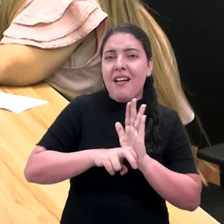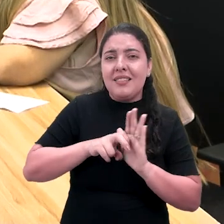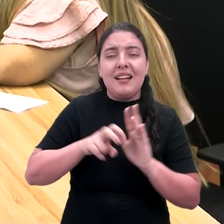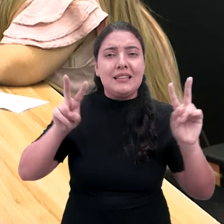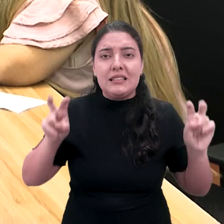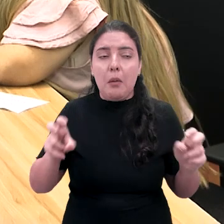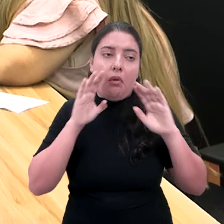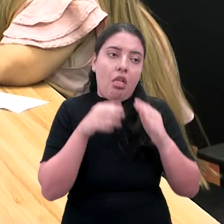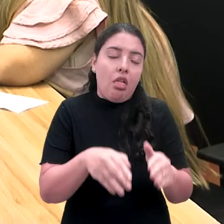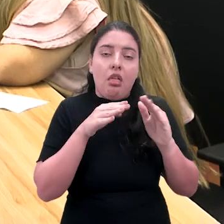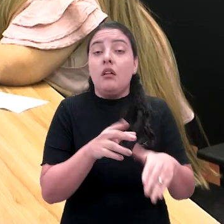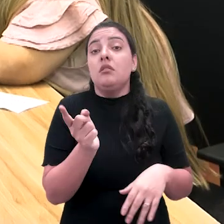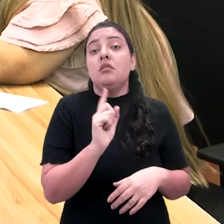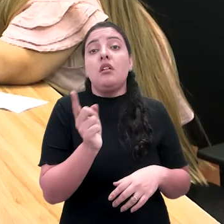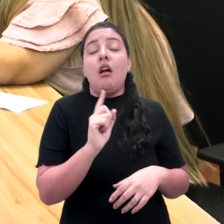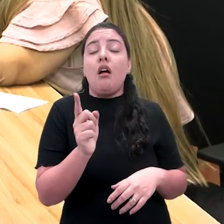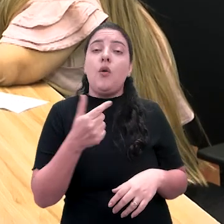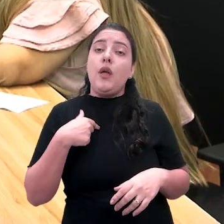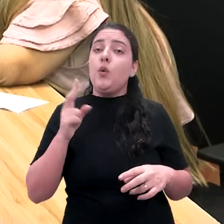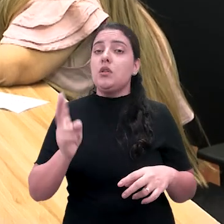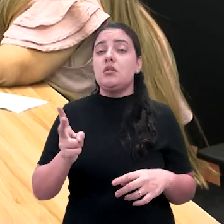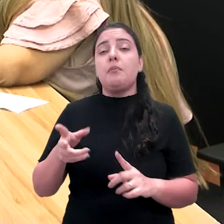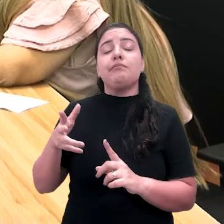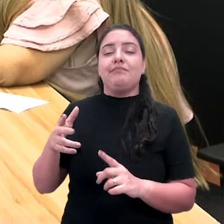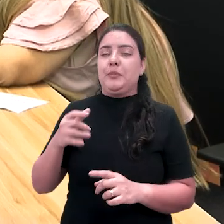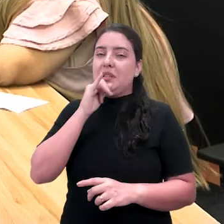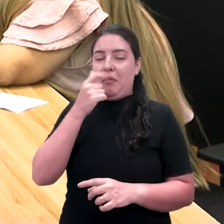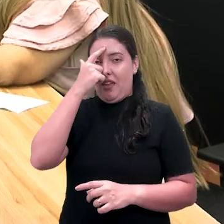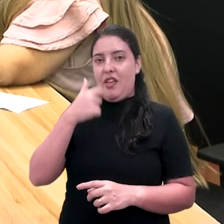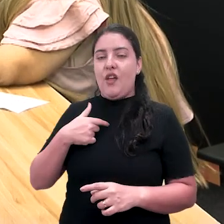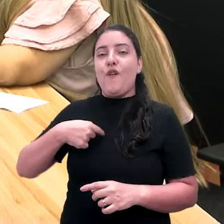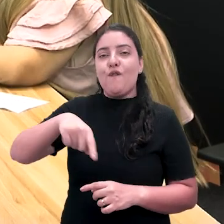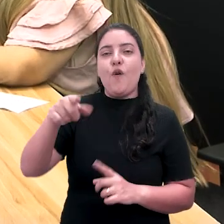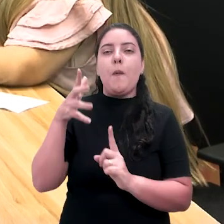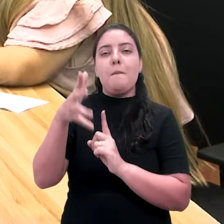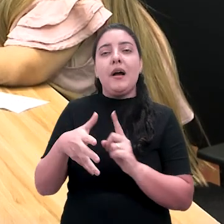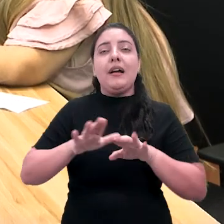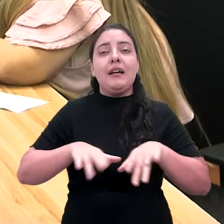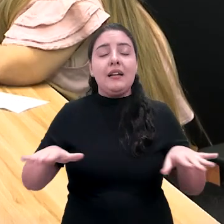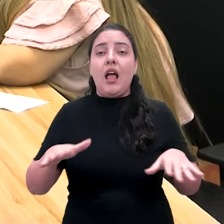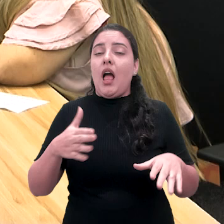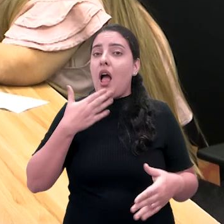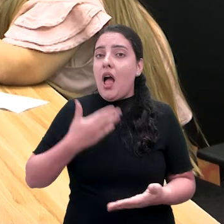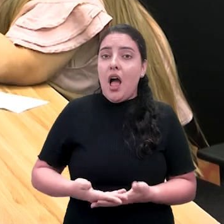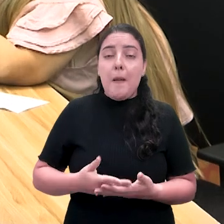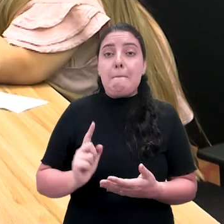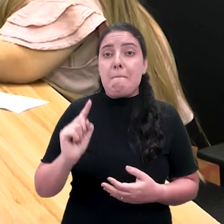a focar, né, na cadeira, quando né? eu vou palestrar nas escolas também, né? Quando eu vou pra criança, na hora eles se assustam.